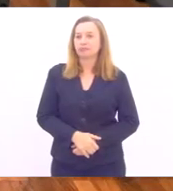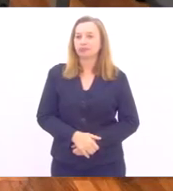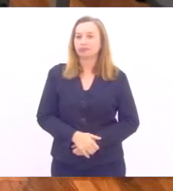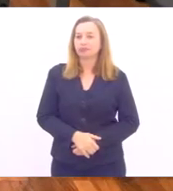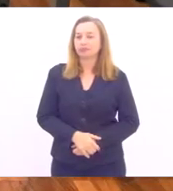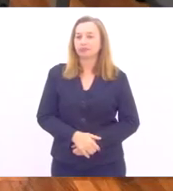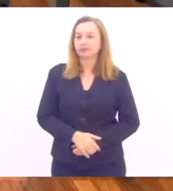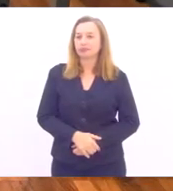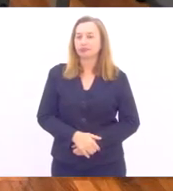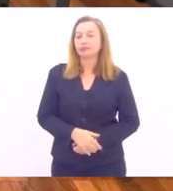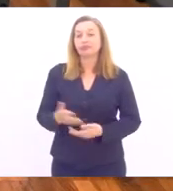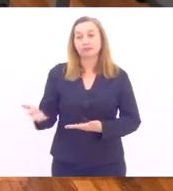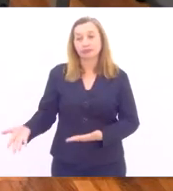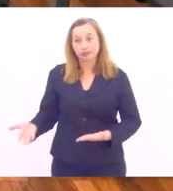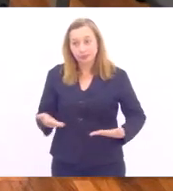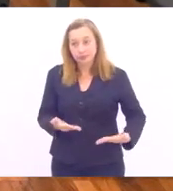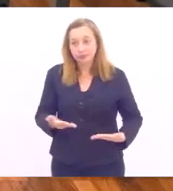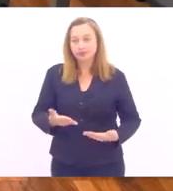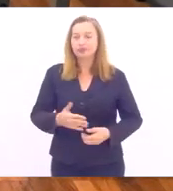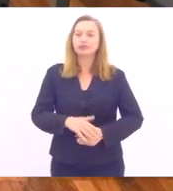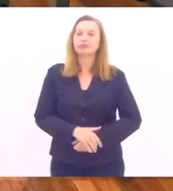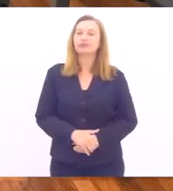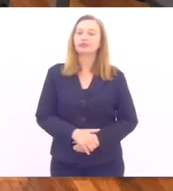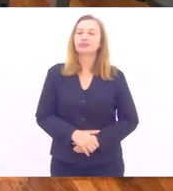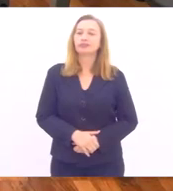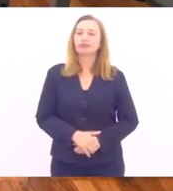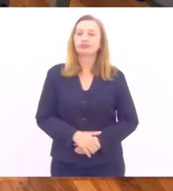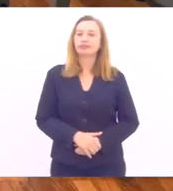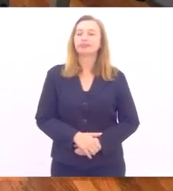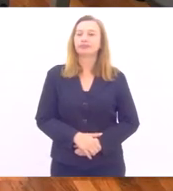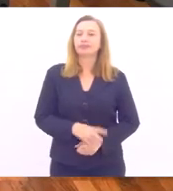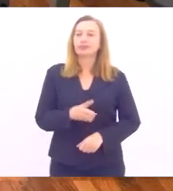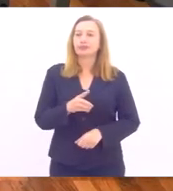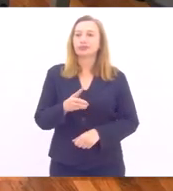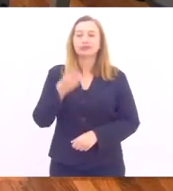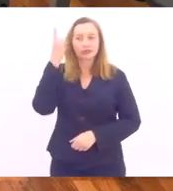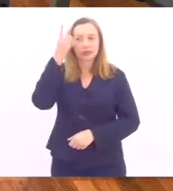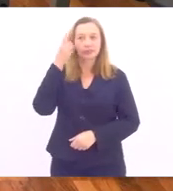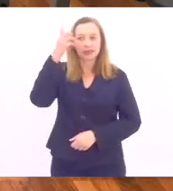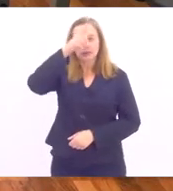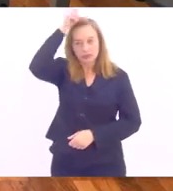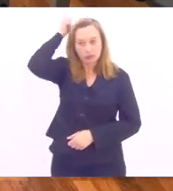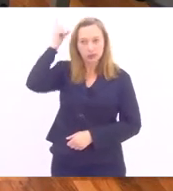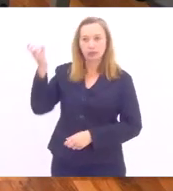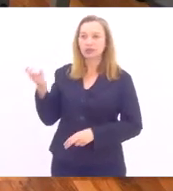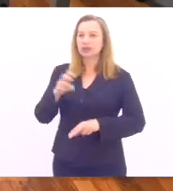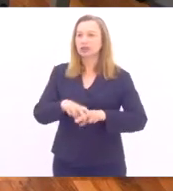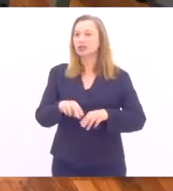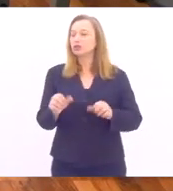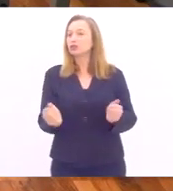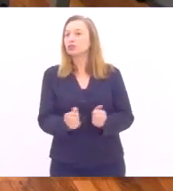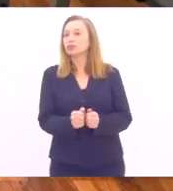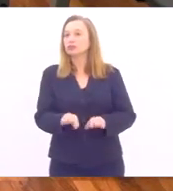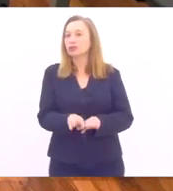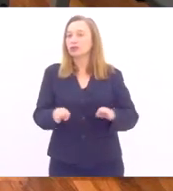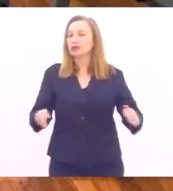Não, são esses. Convido... Tá certo. O deputado Luiz Paulo para compor a mesa. Luiz Paulo.